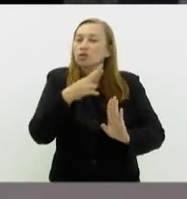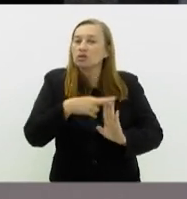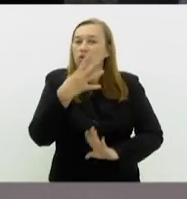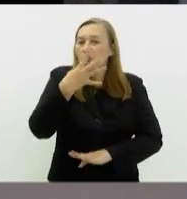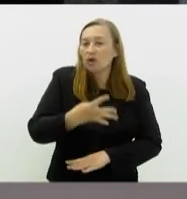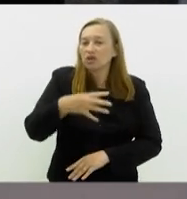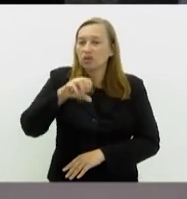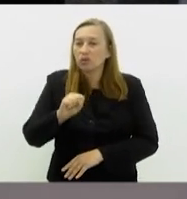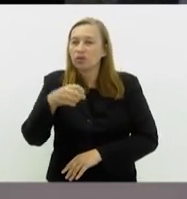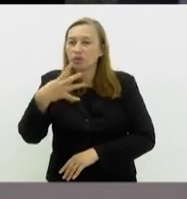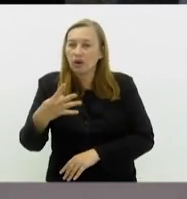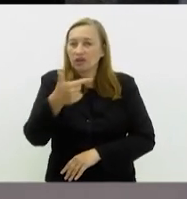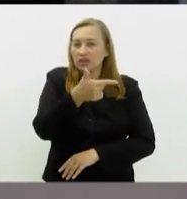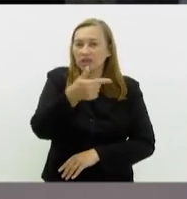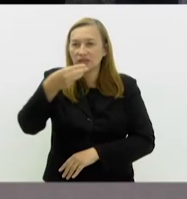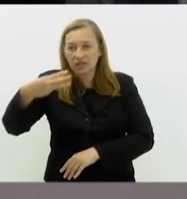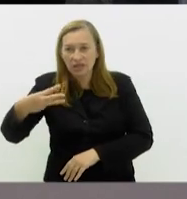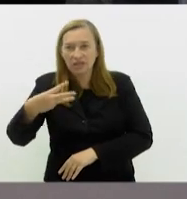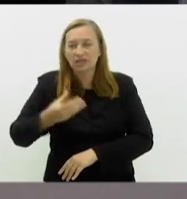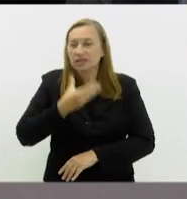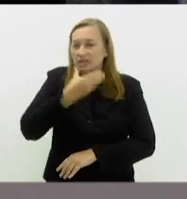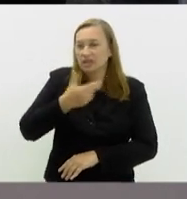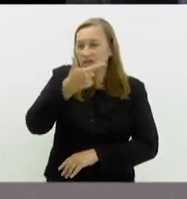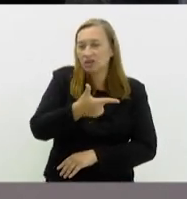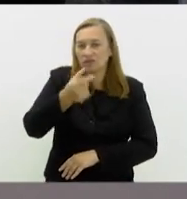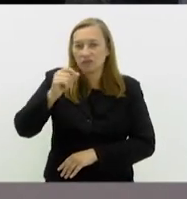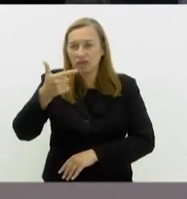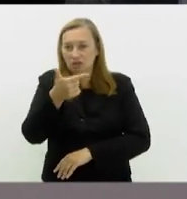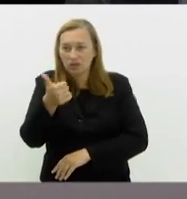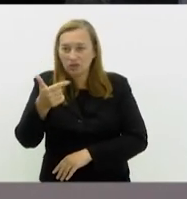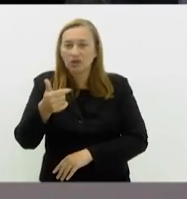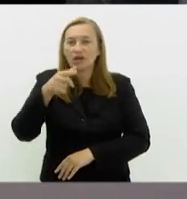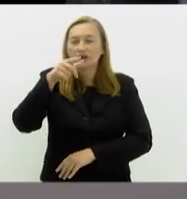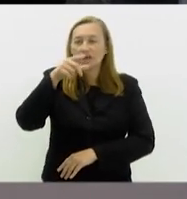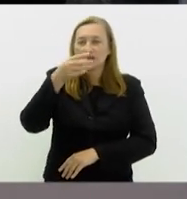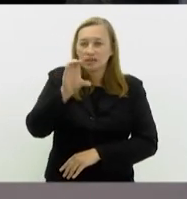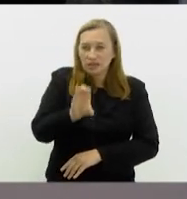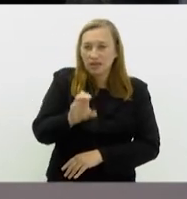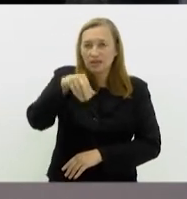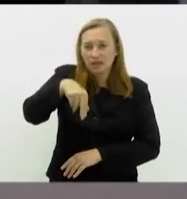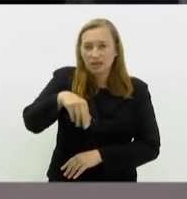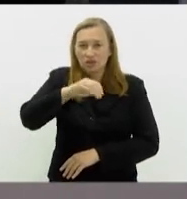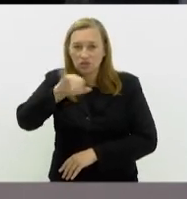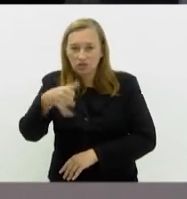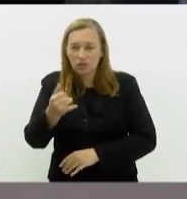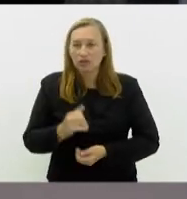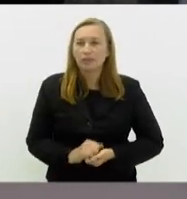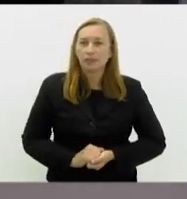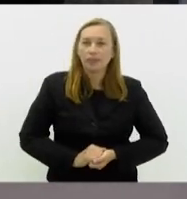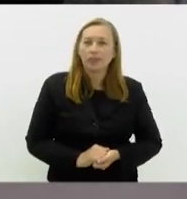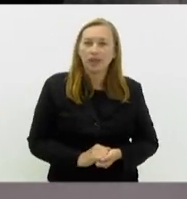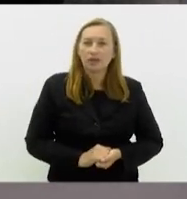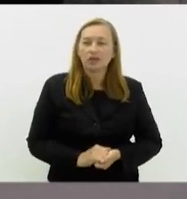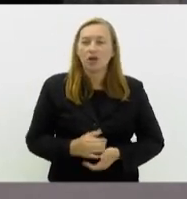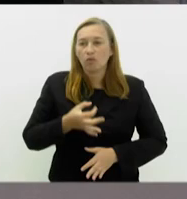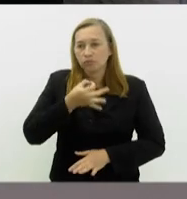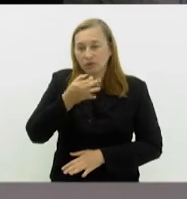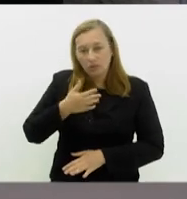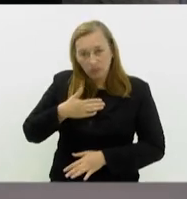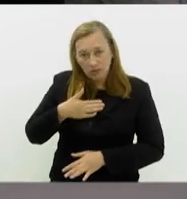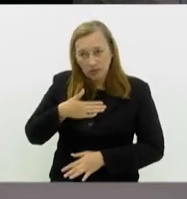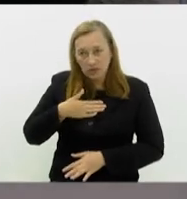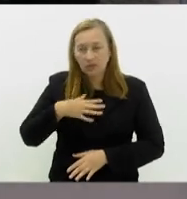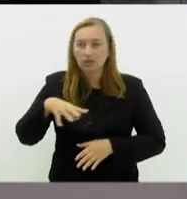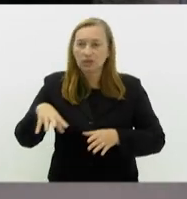484 de 13 de dezembro de 22 da CNJ da eh minhas sugestões de